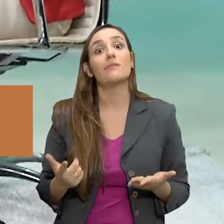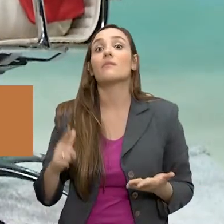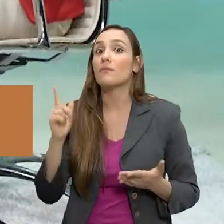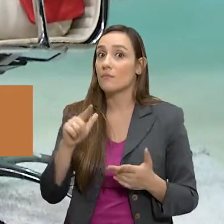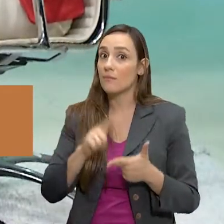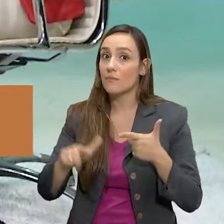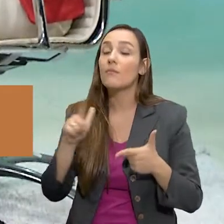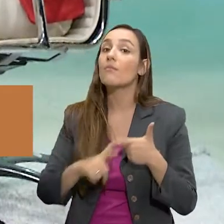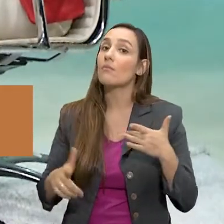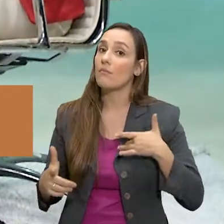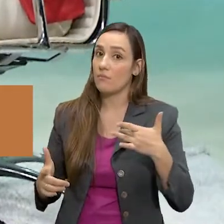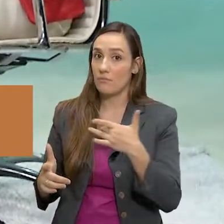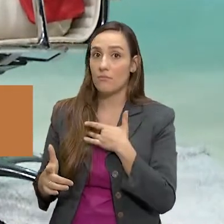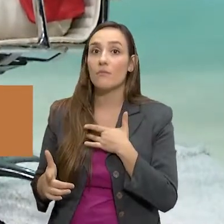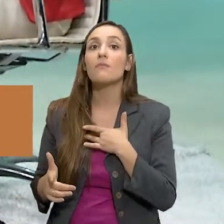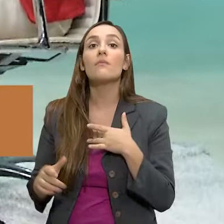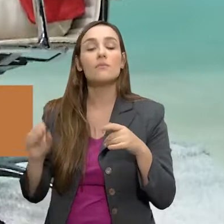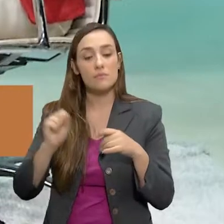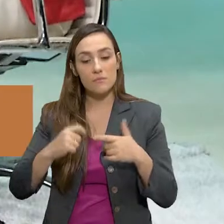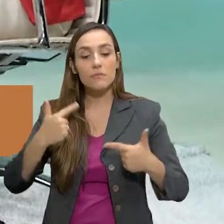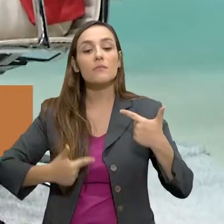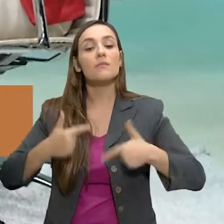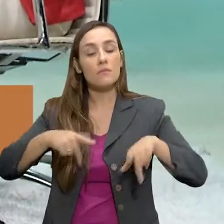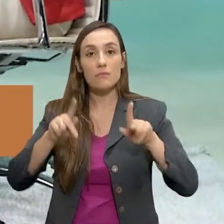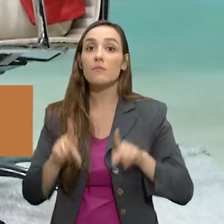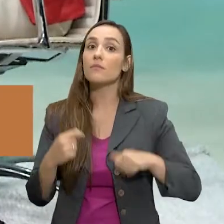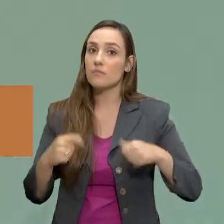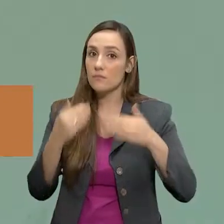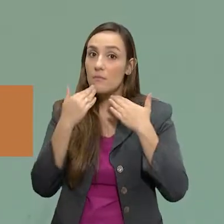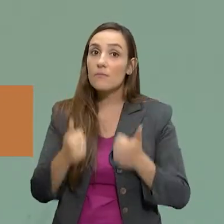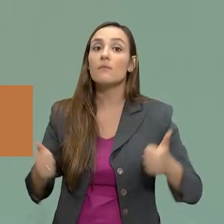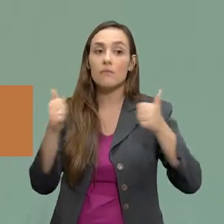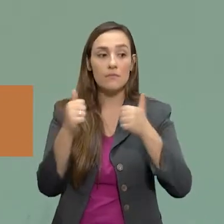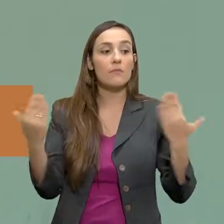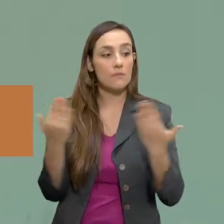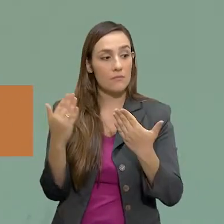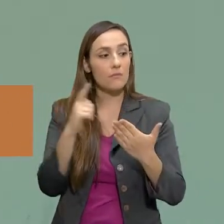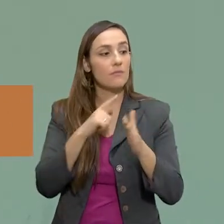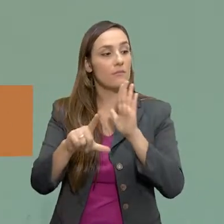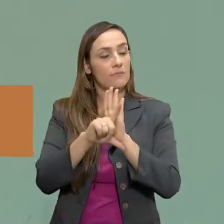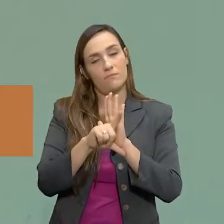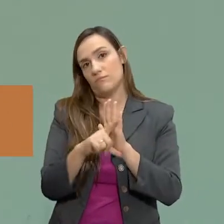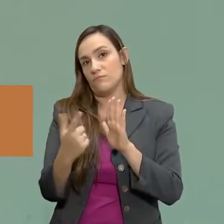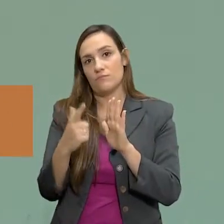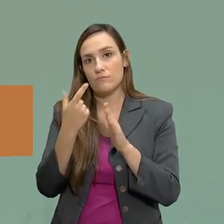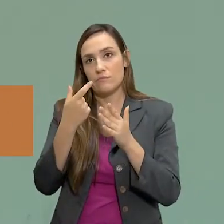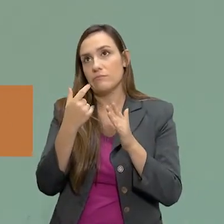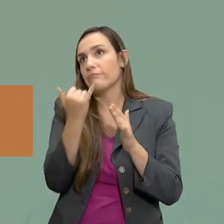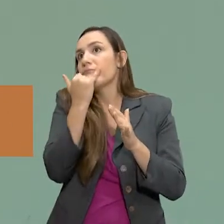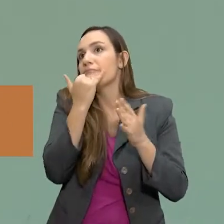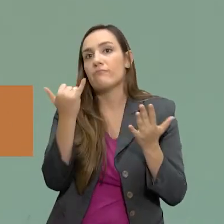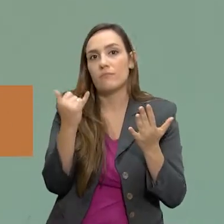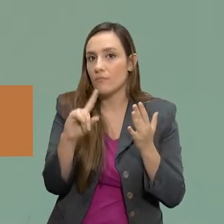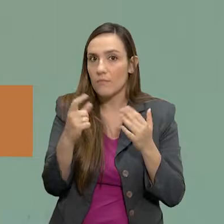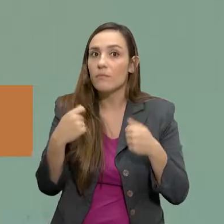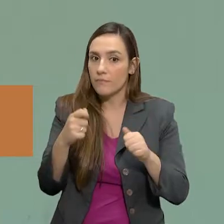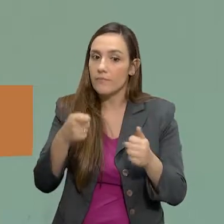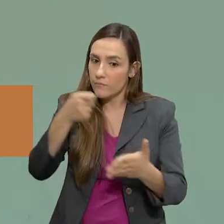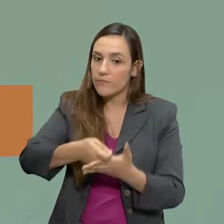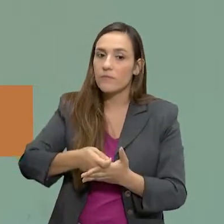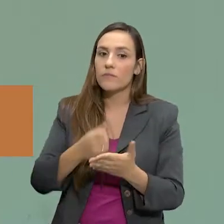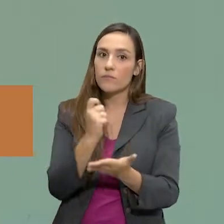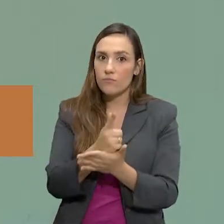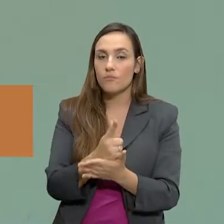uma questão de saúde pública, de política pública, e agora tem a lei, então não tem mais escapatória nesse sentido, né?